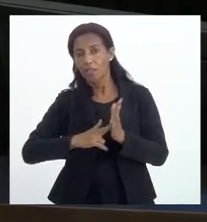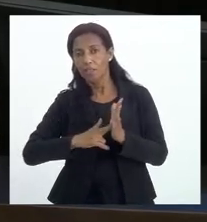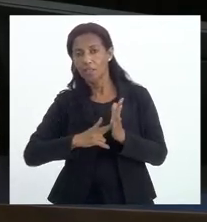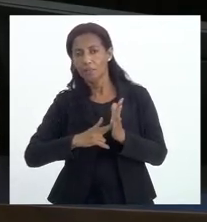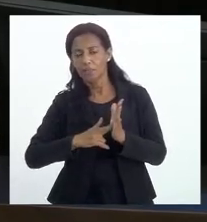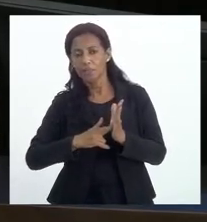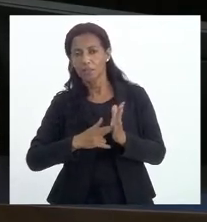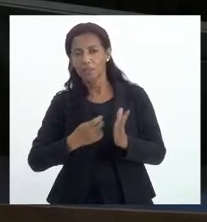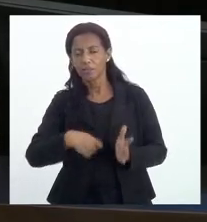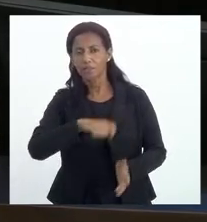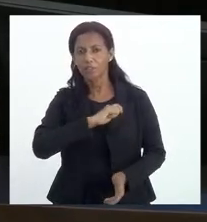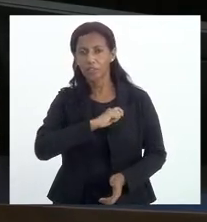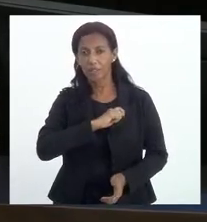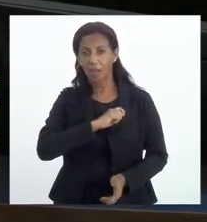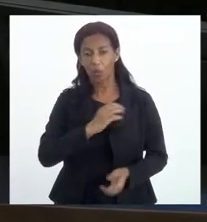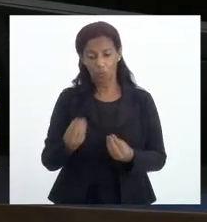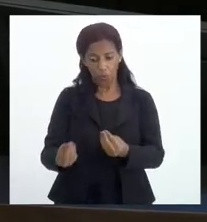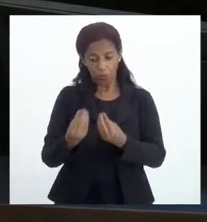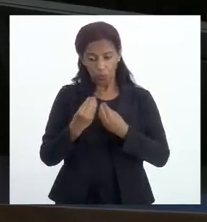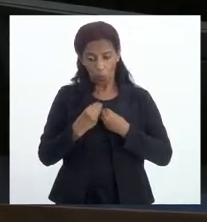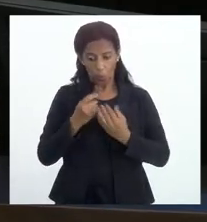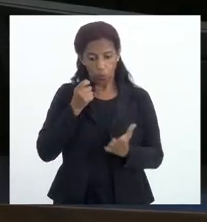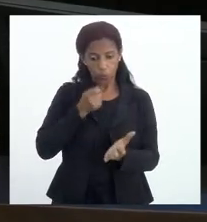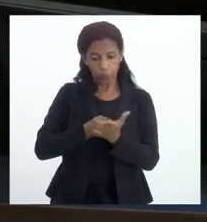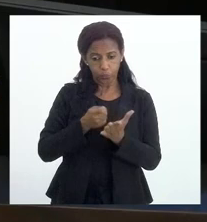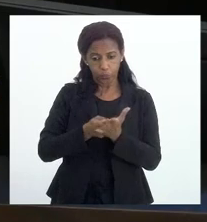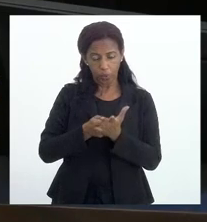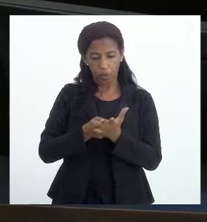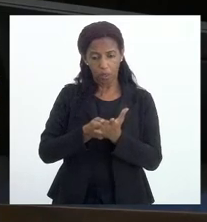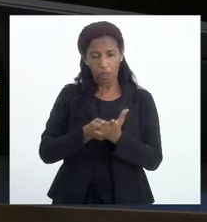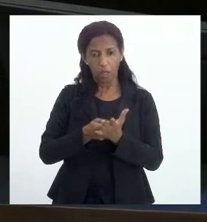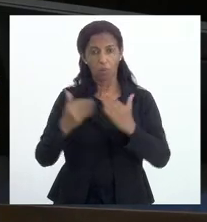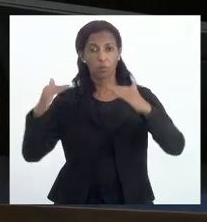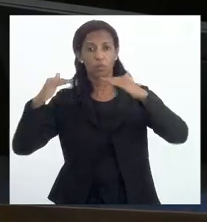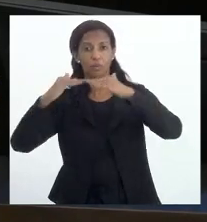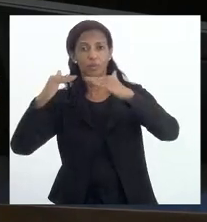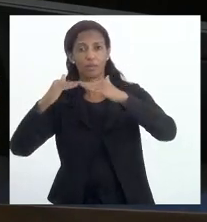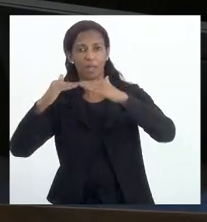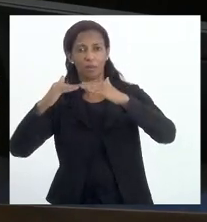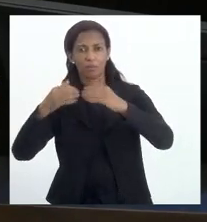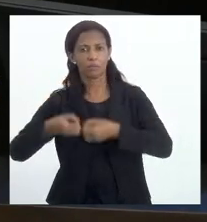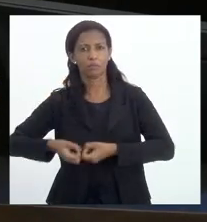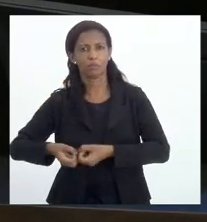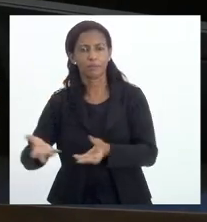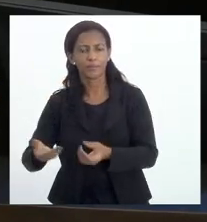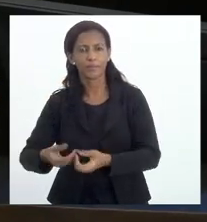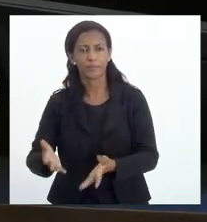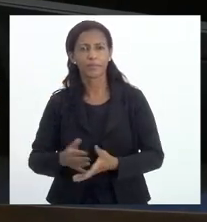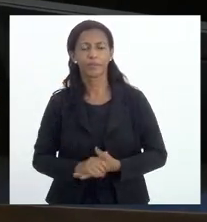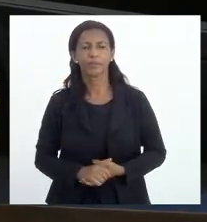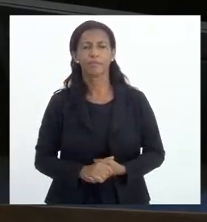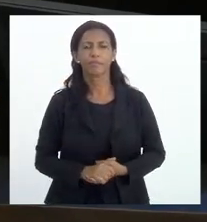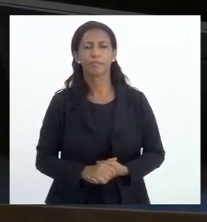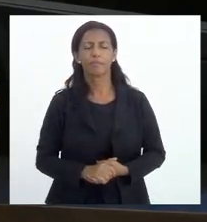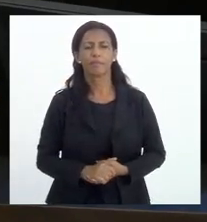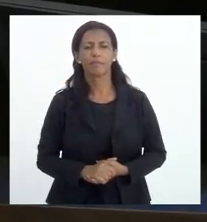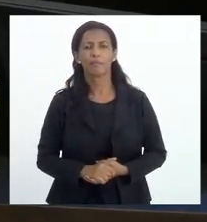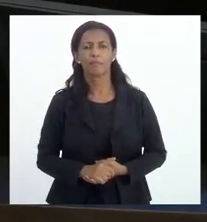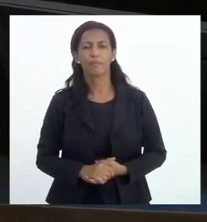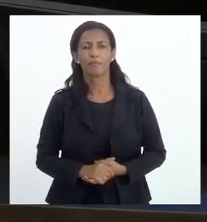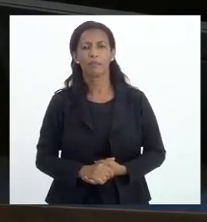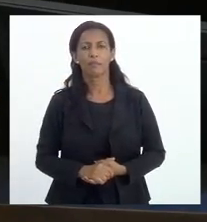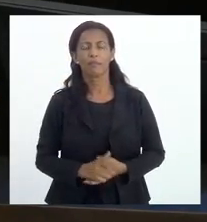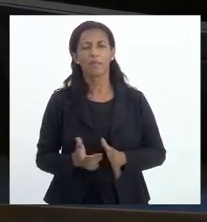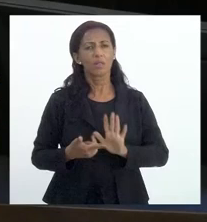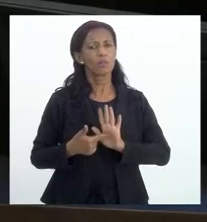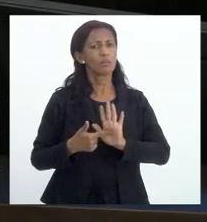fiscal e que nos determina a imposição do teto de gastos, isto significa